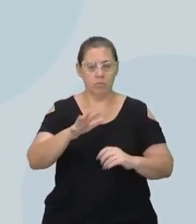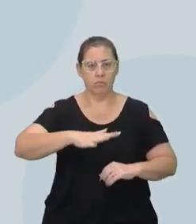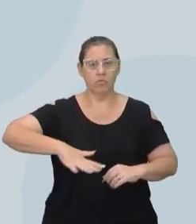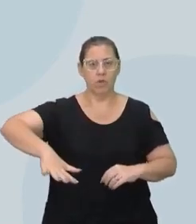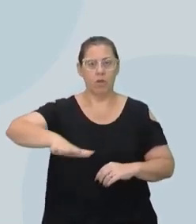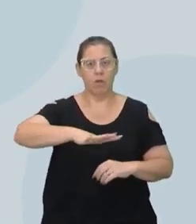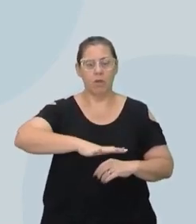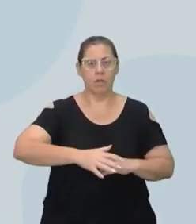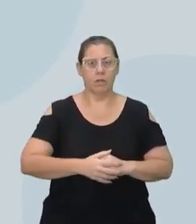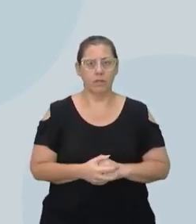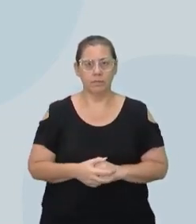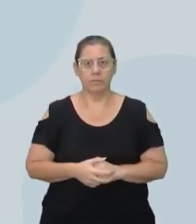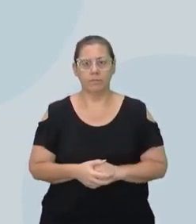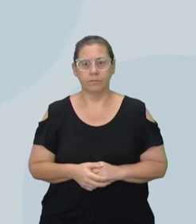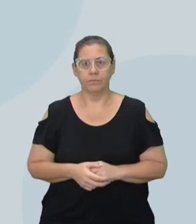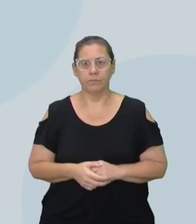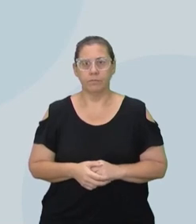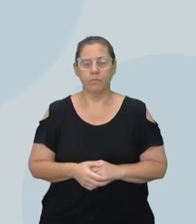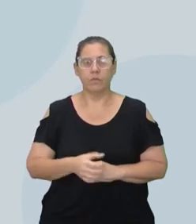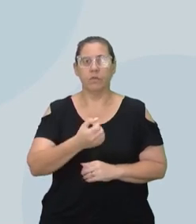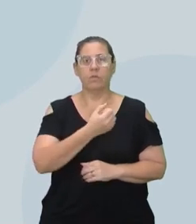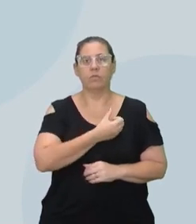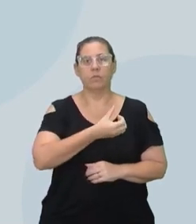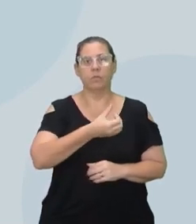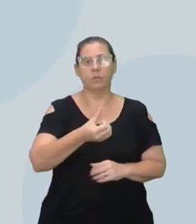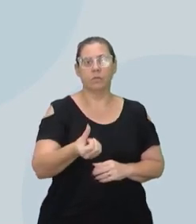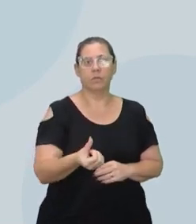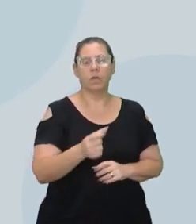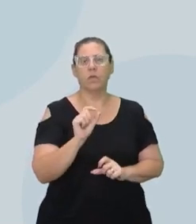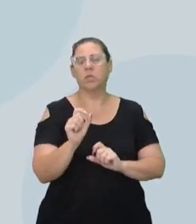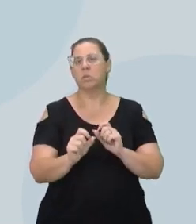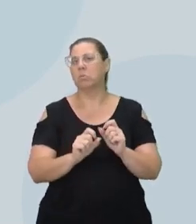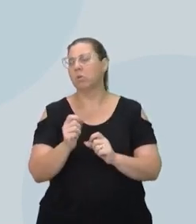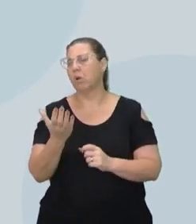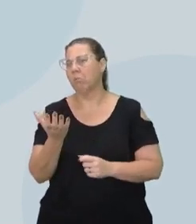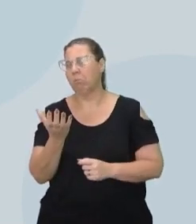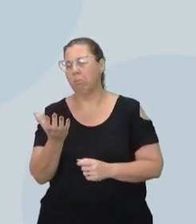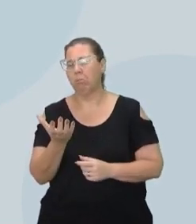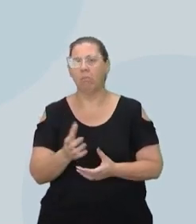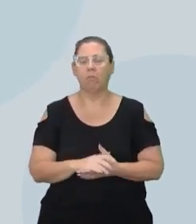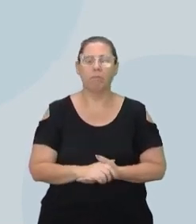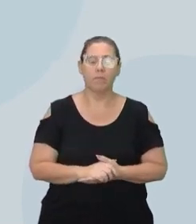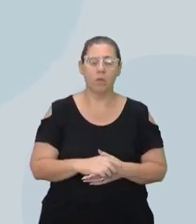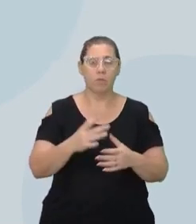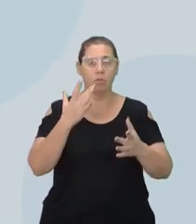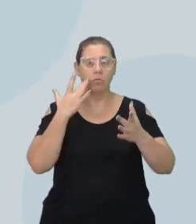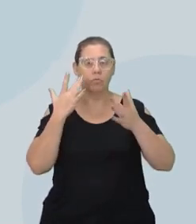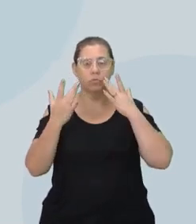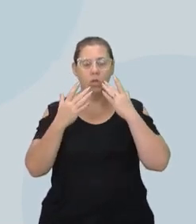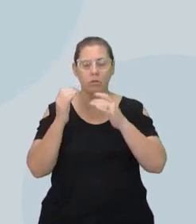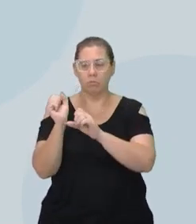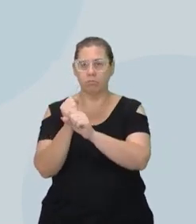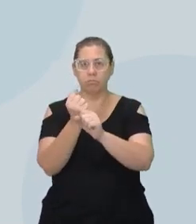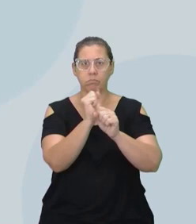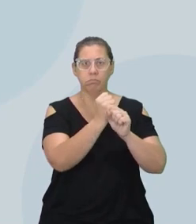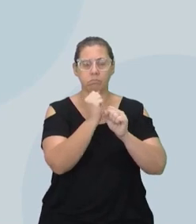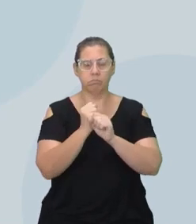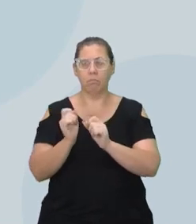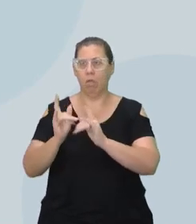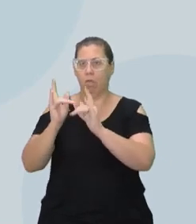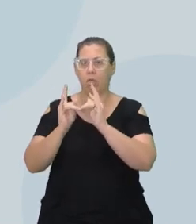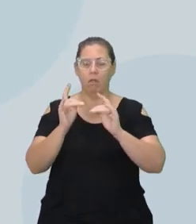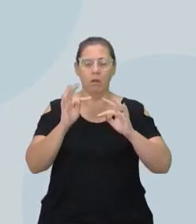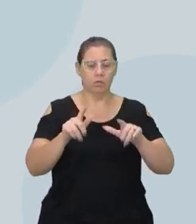terreno. Então, vamos lá aí, para a questão 6, o que ela pedia, né? Um teatro está em reformas e